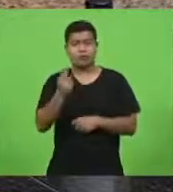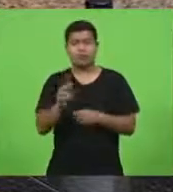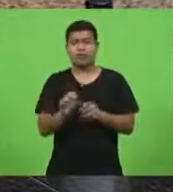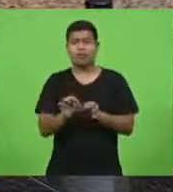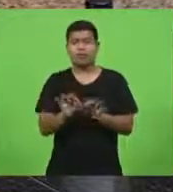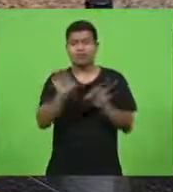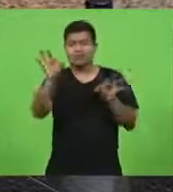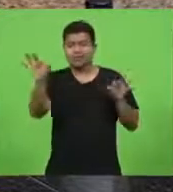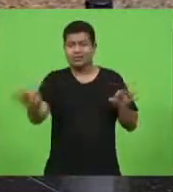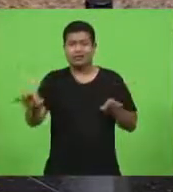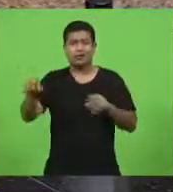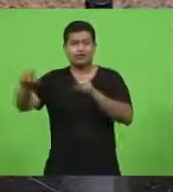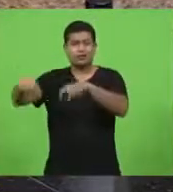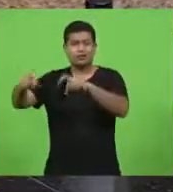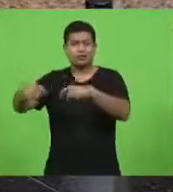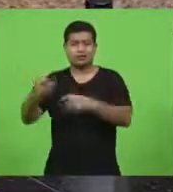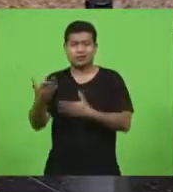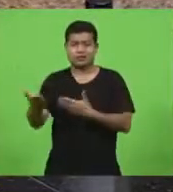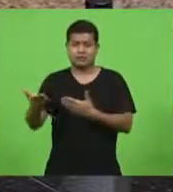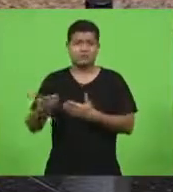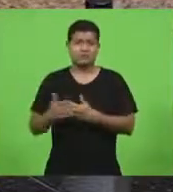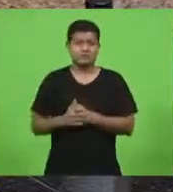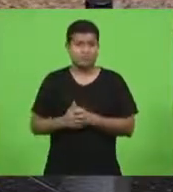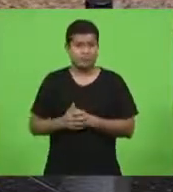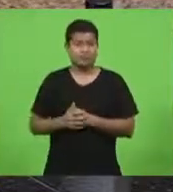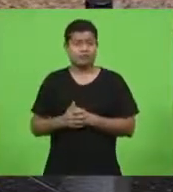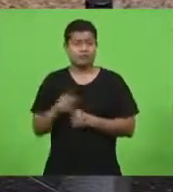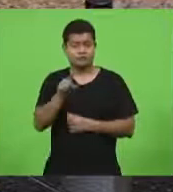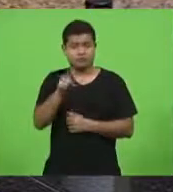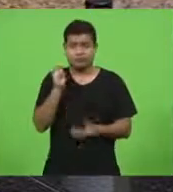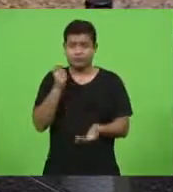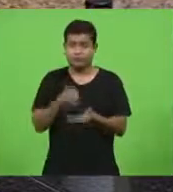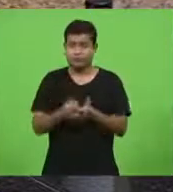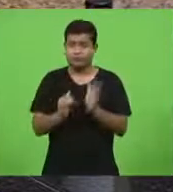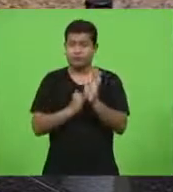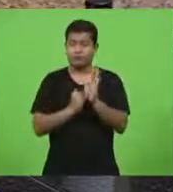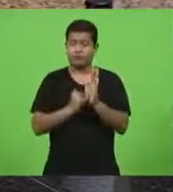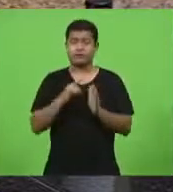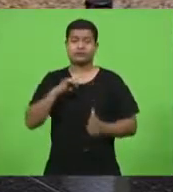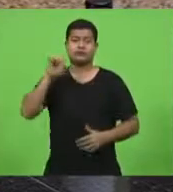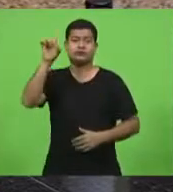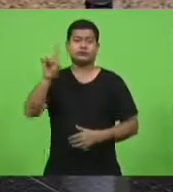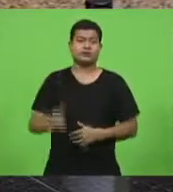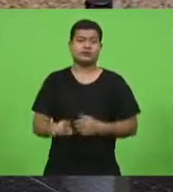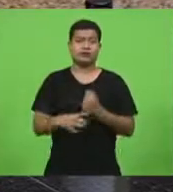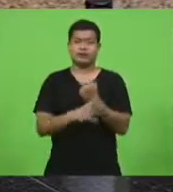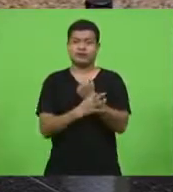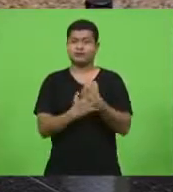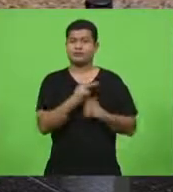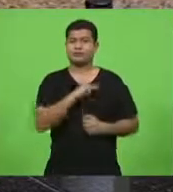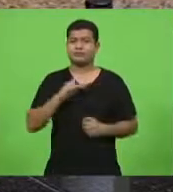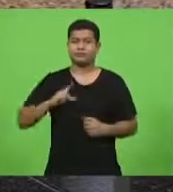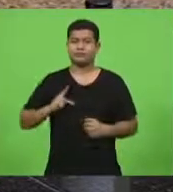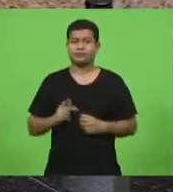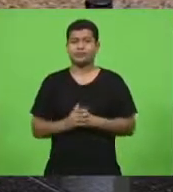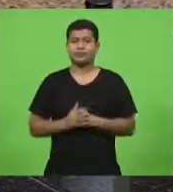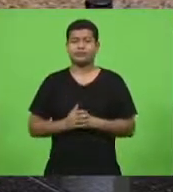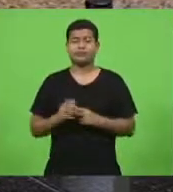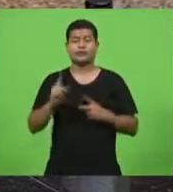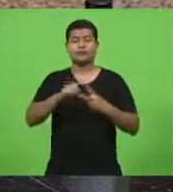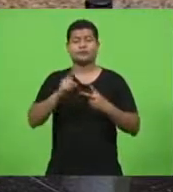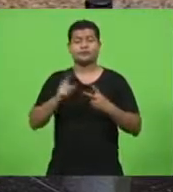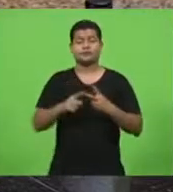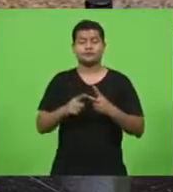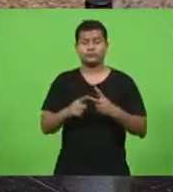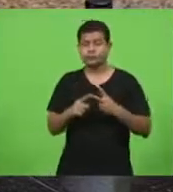Tigrinho, no interior do estado. Independente, você paga seus impostos, você tem direito à segurança pública. Então, eu tenho